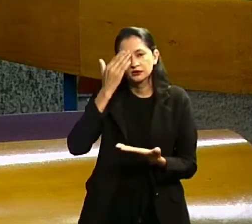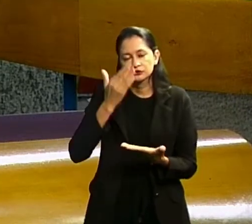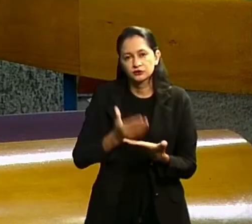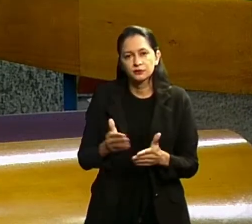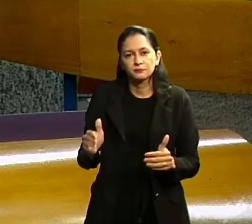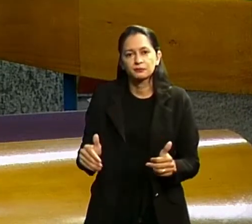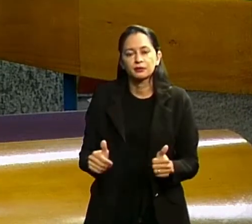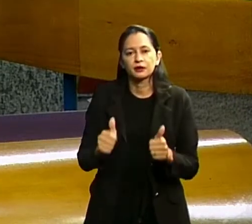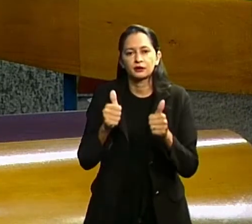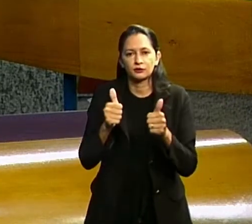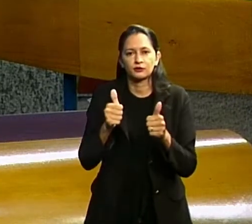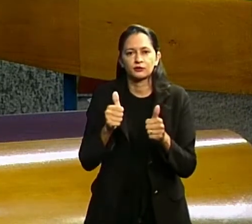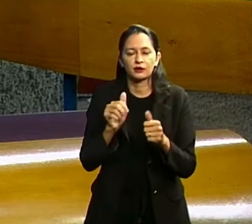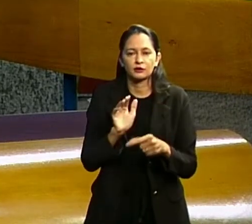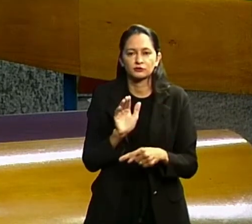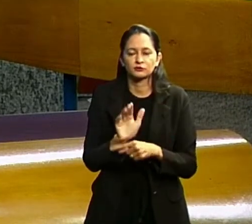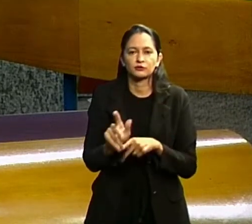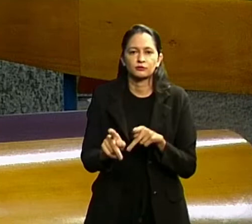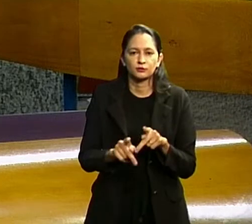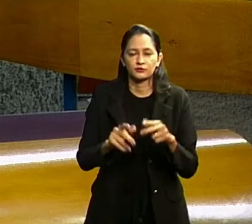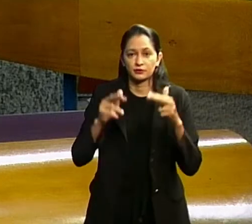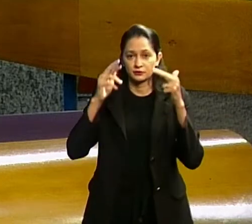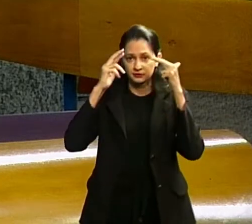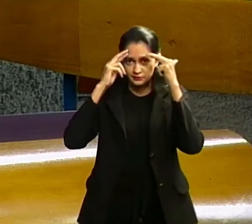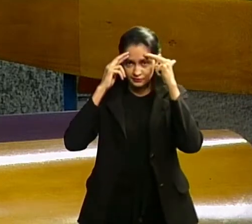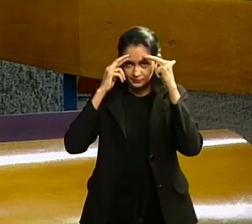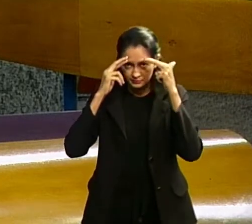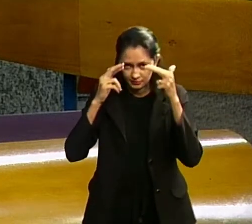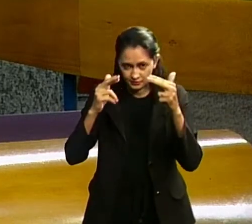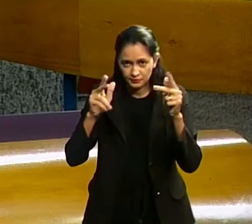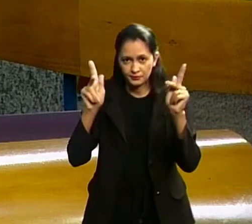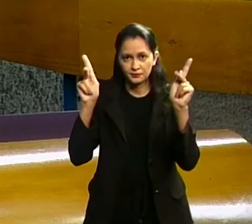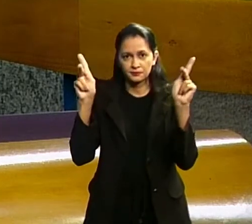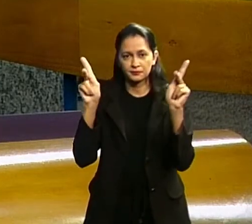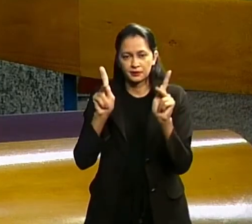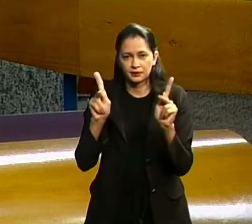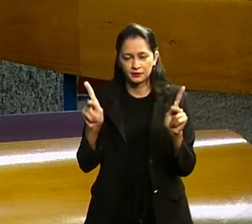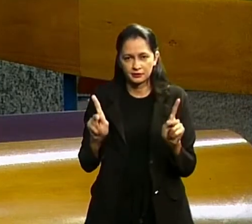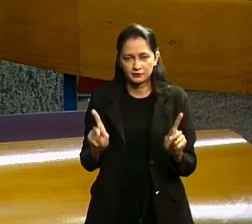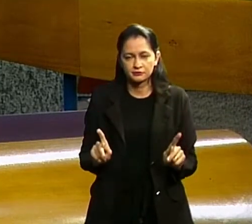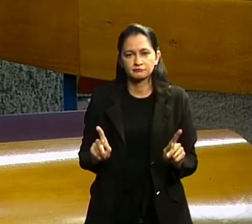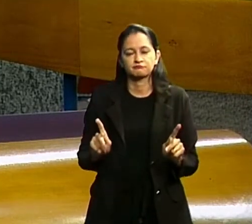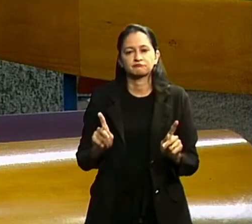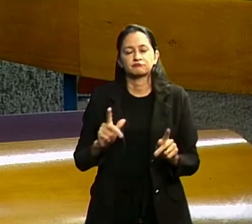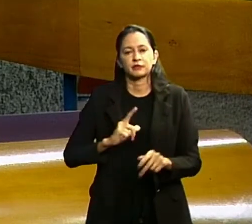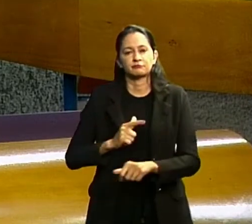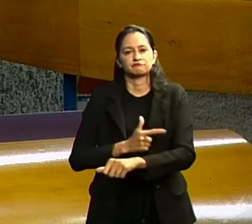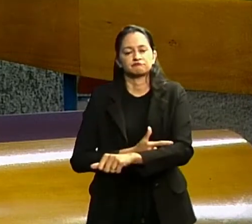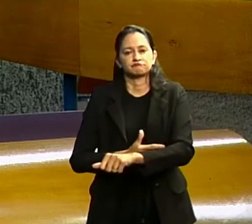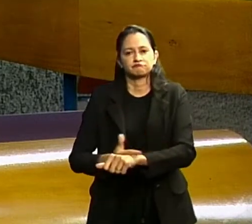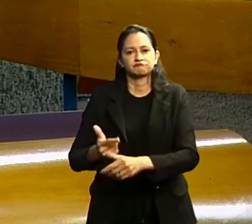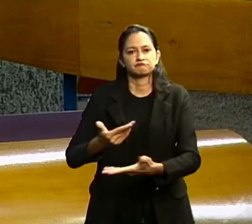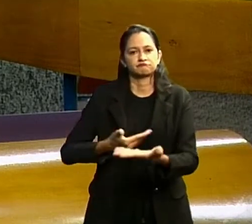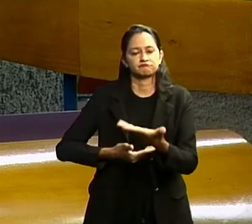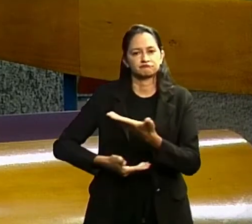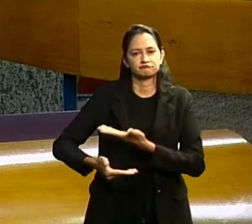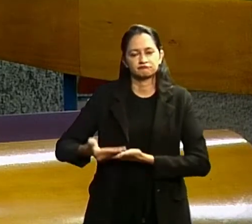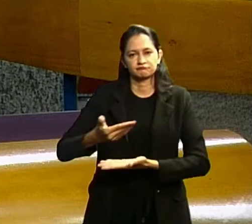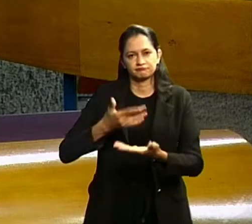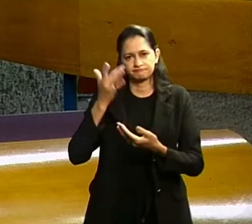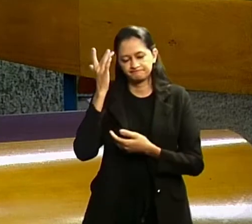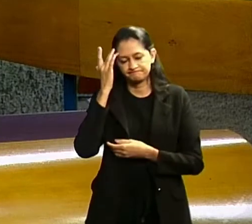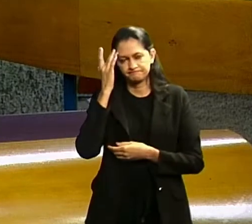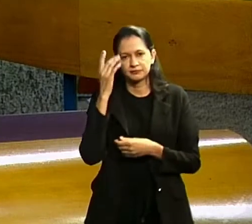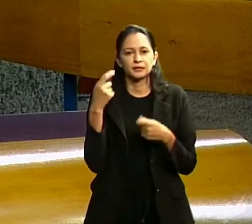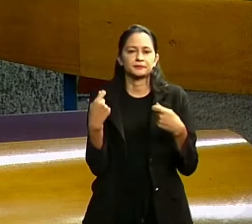para a nossa população. Respeito, paz e civilidade. Só isso nós